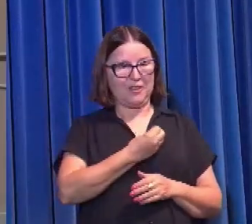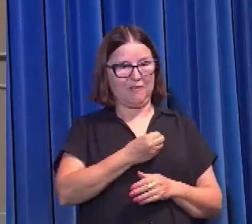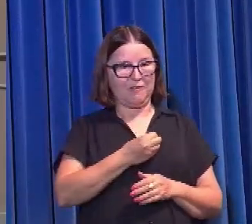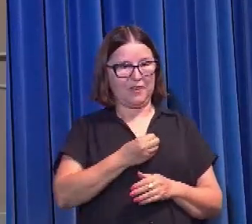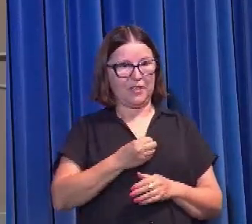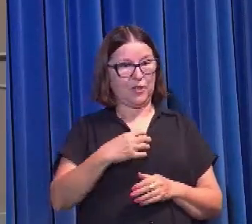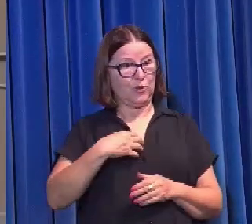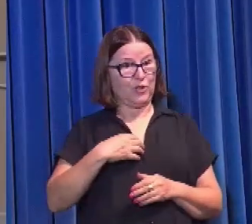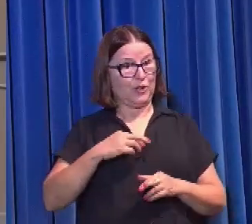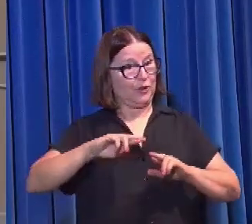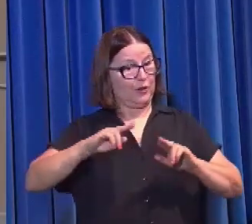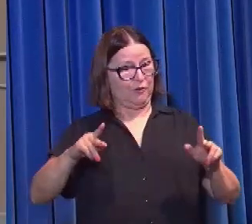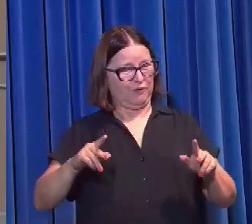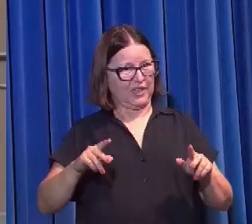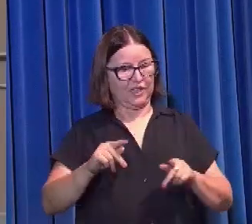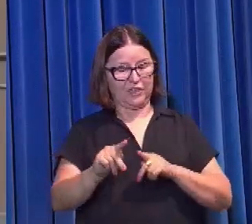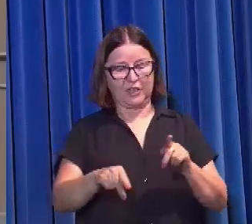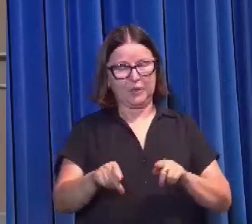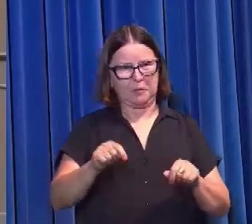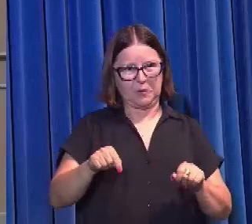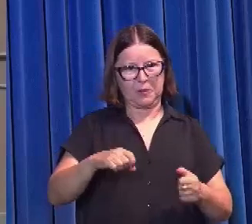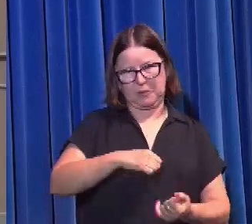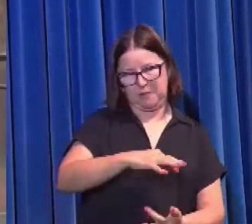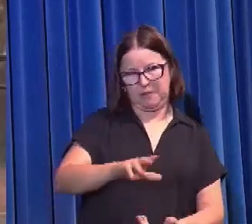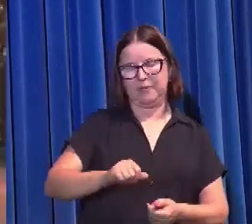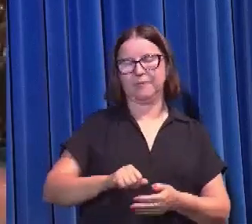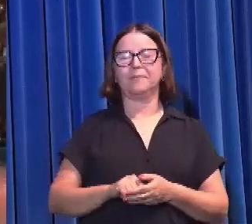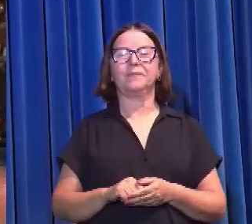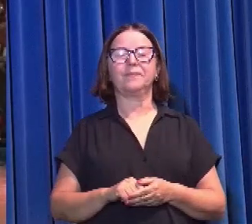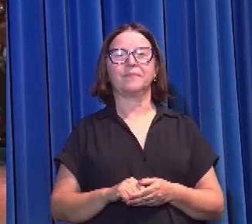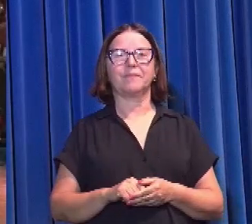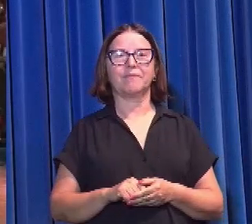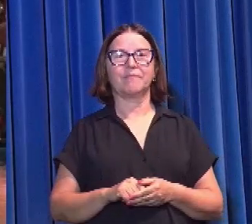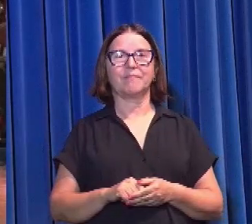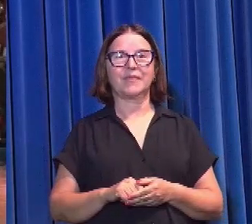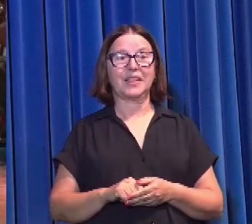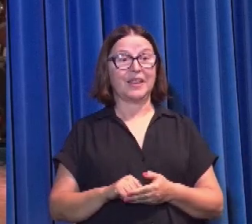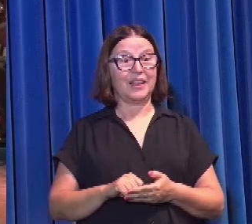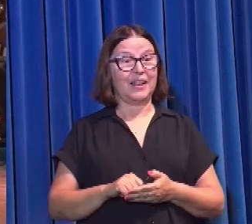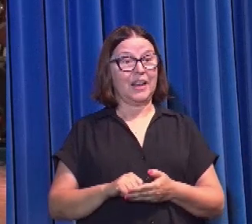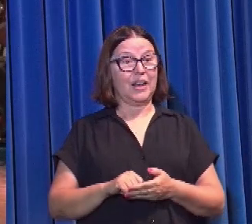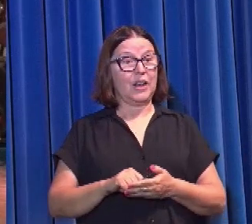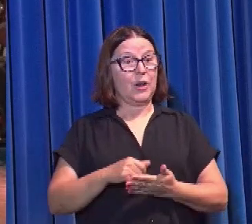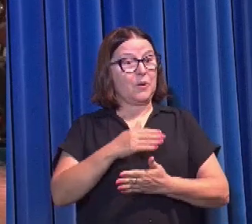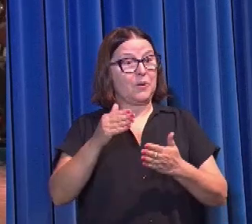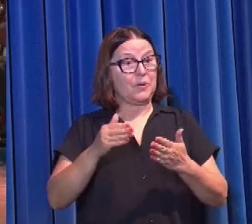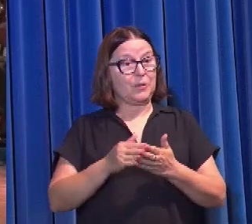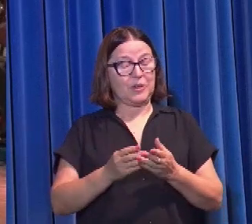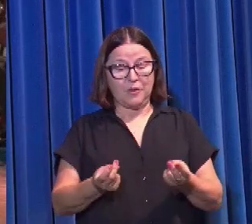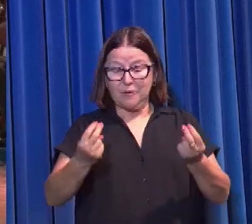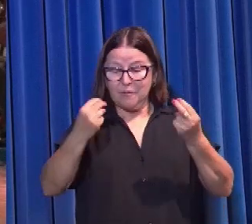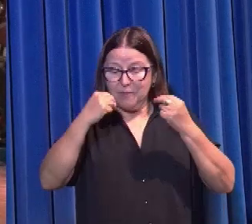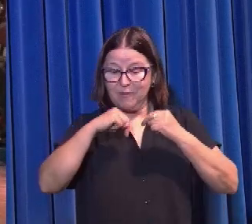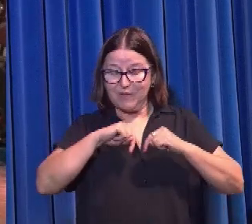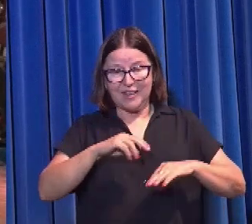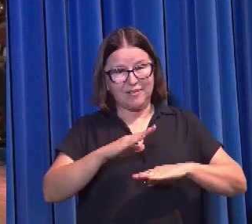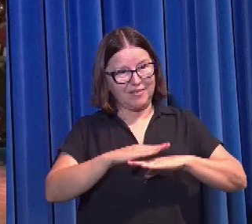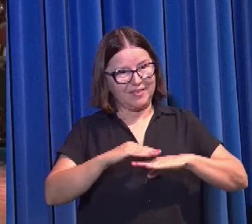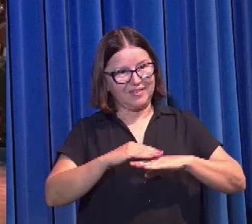meus irmãos? Versículo 2. Com toda a humildade e mansidão,